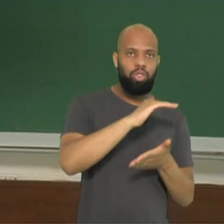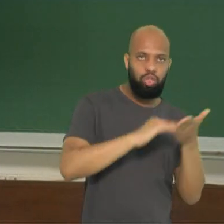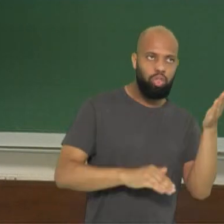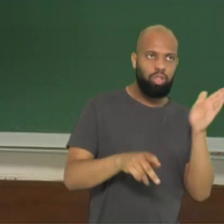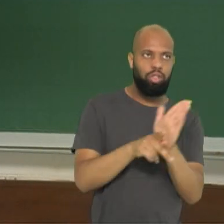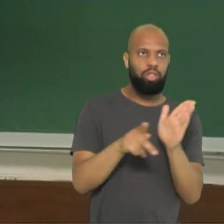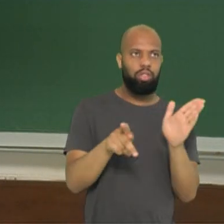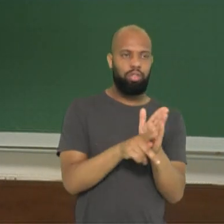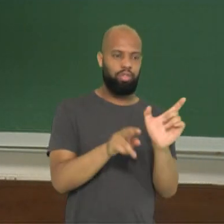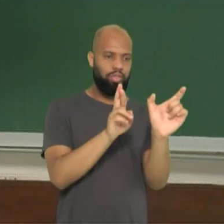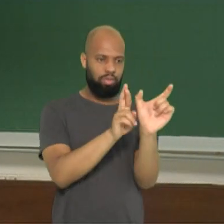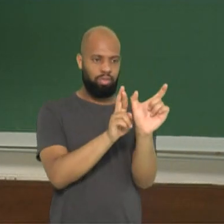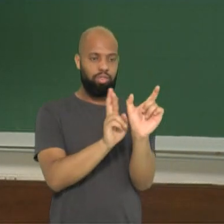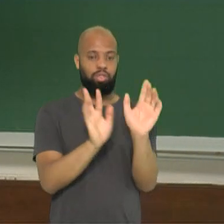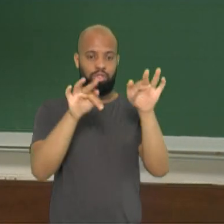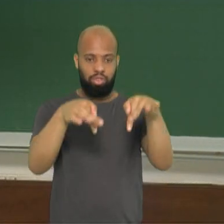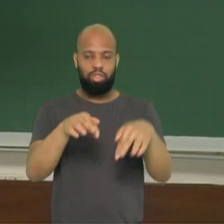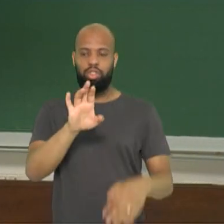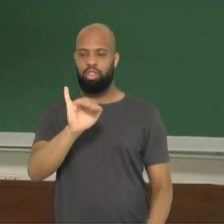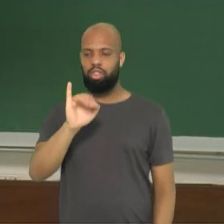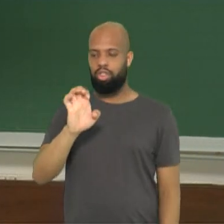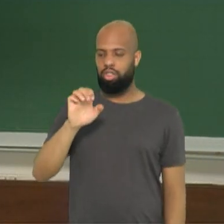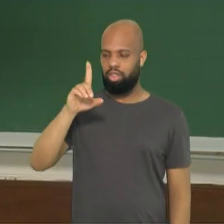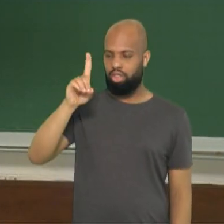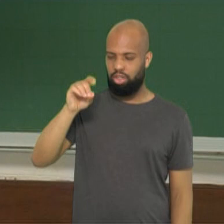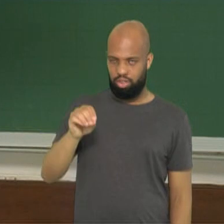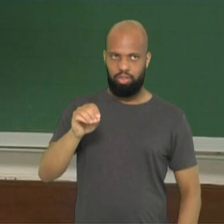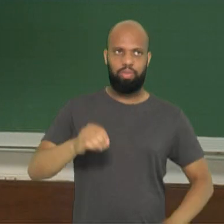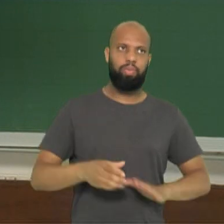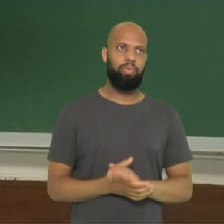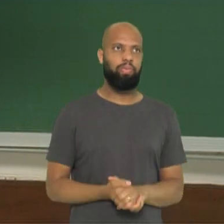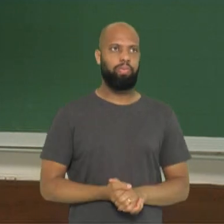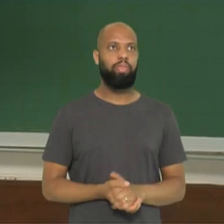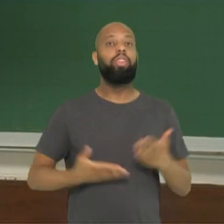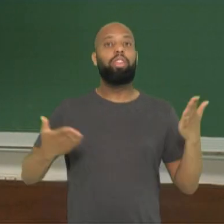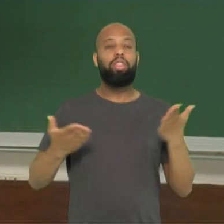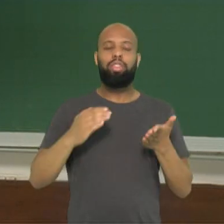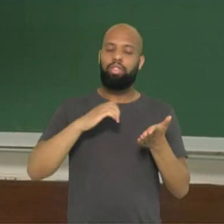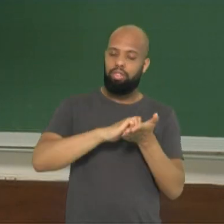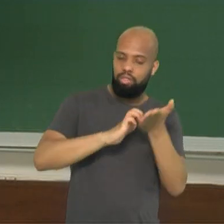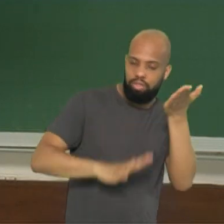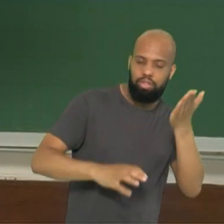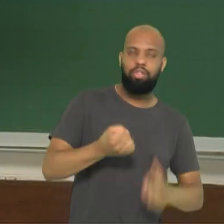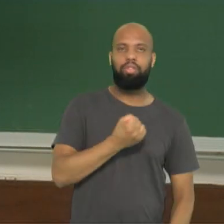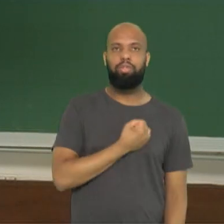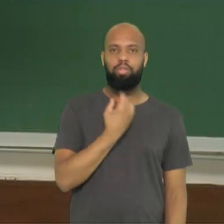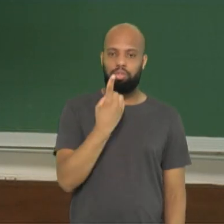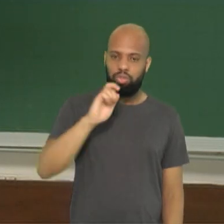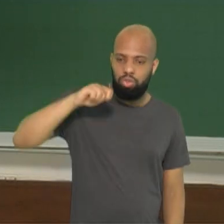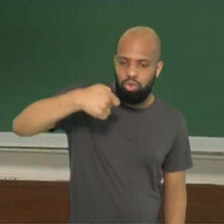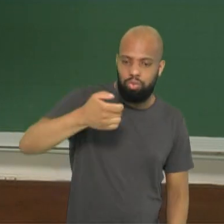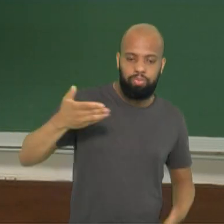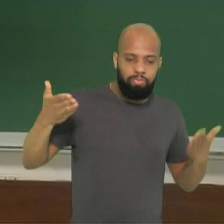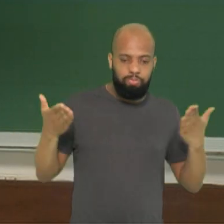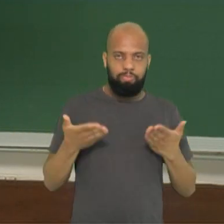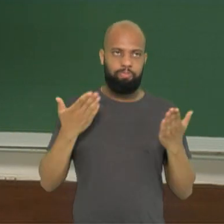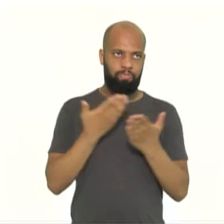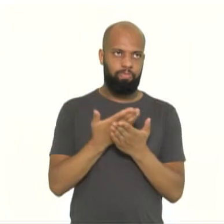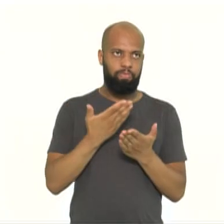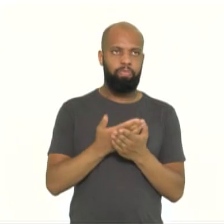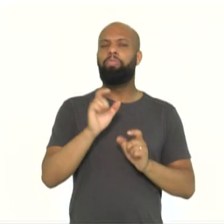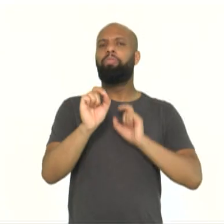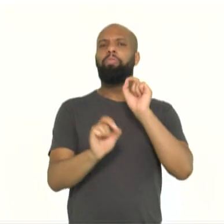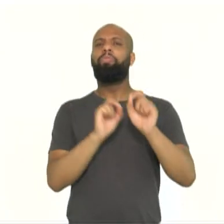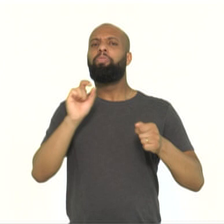do verbo, ele vai terminar em yendo. Bien? Temos a atividade 1 a respeito disso que estamos vendo. Que